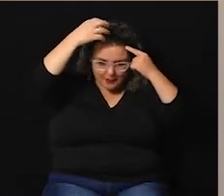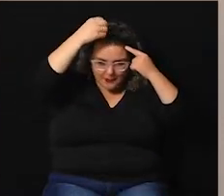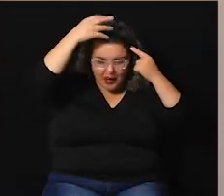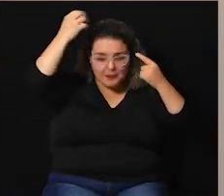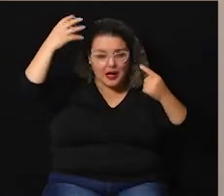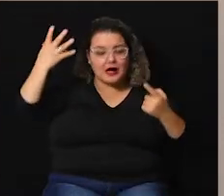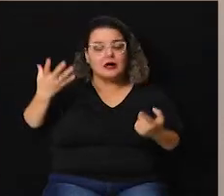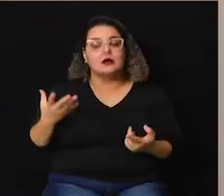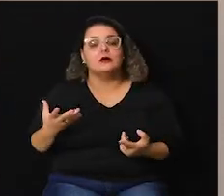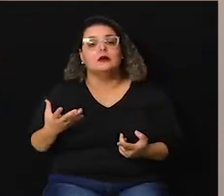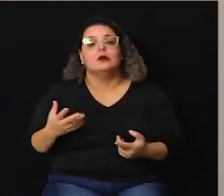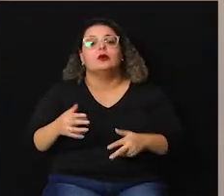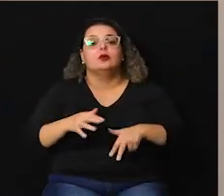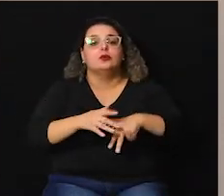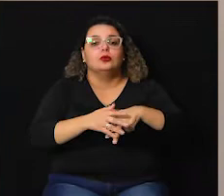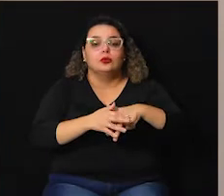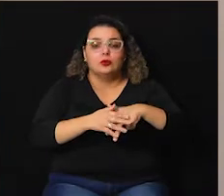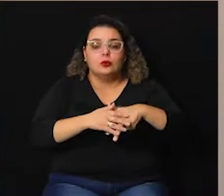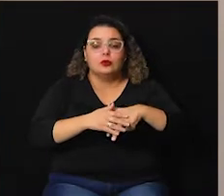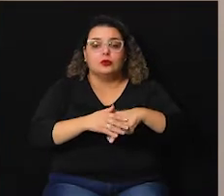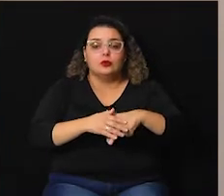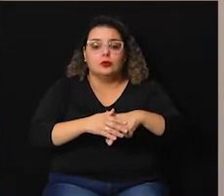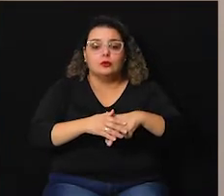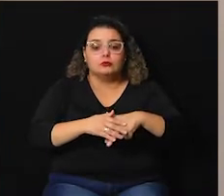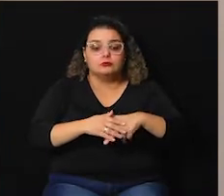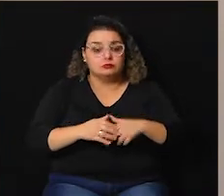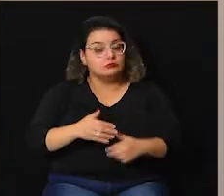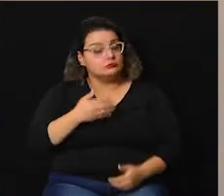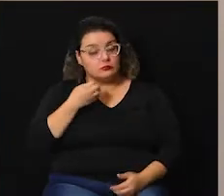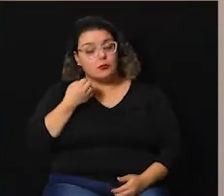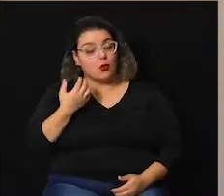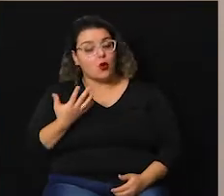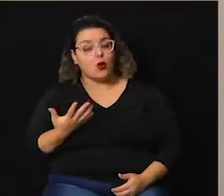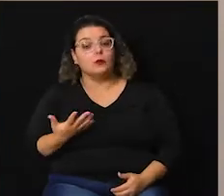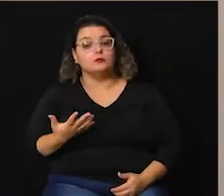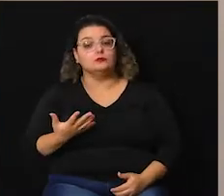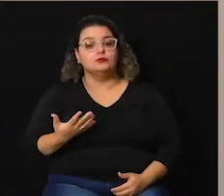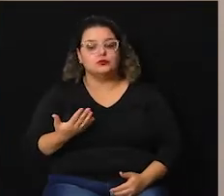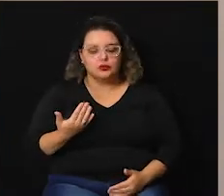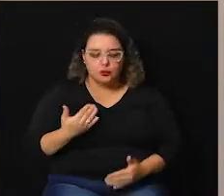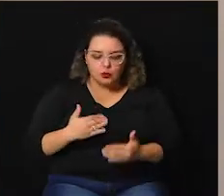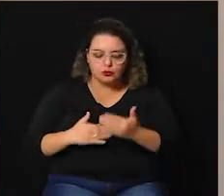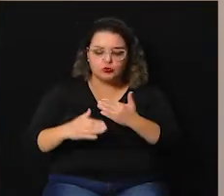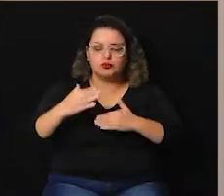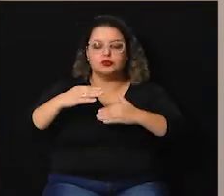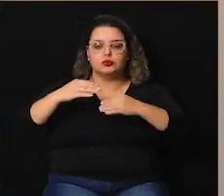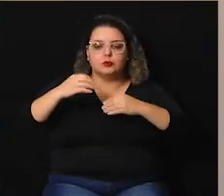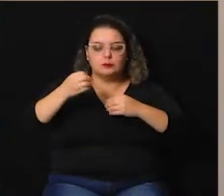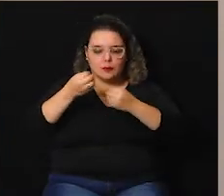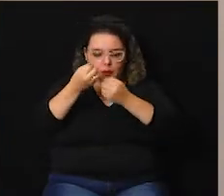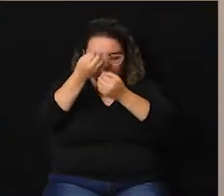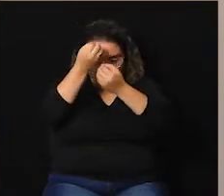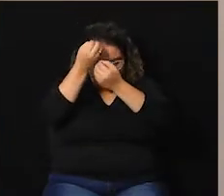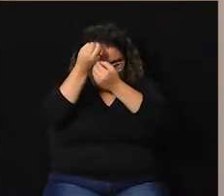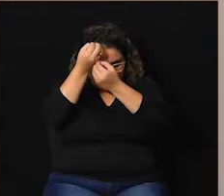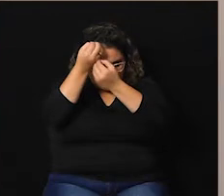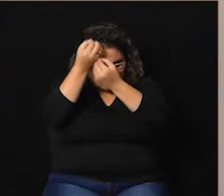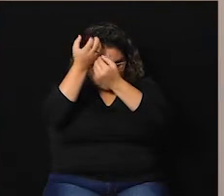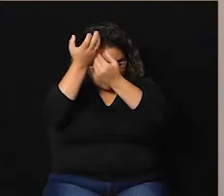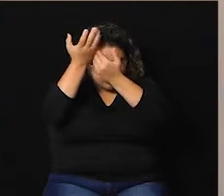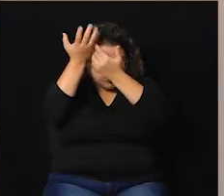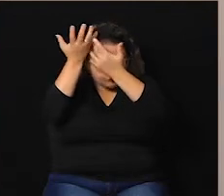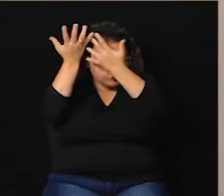uma resposta bastante interessante no sentido de recuperação capilar e remissão da